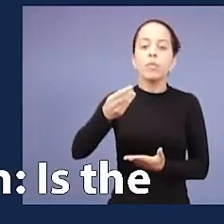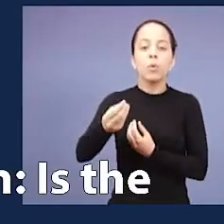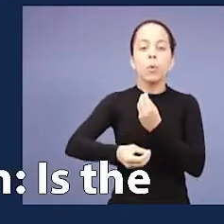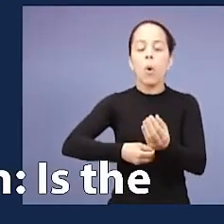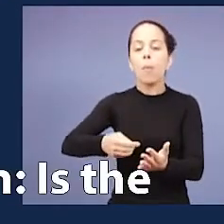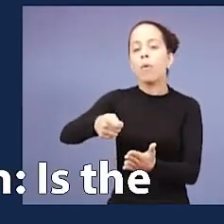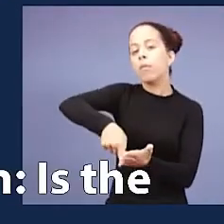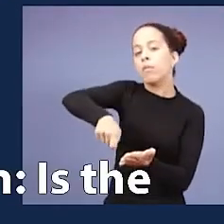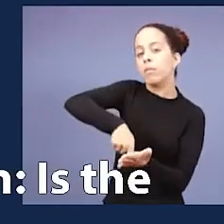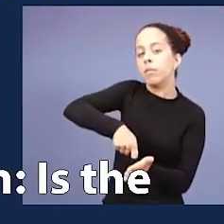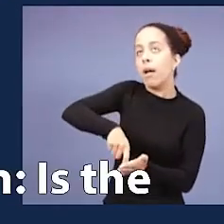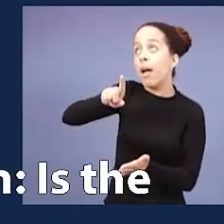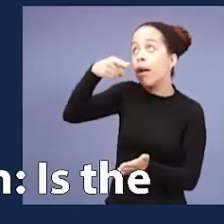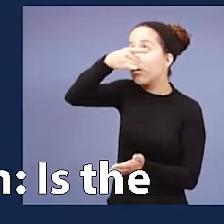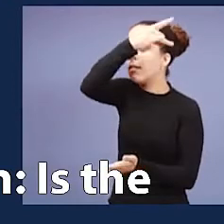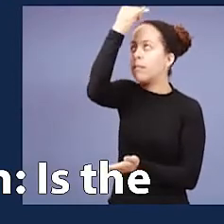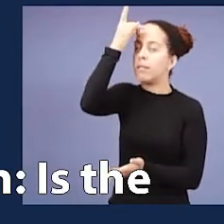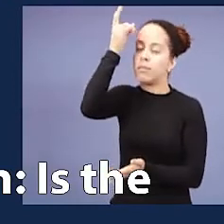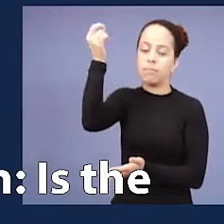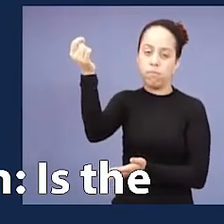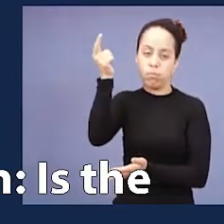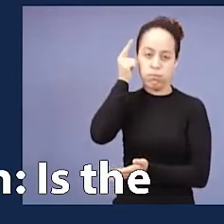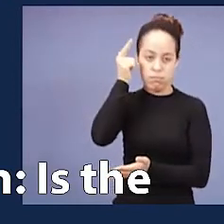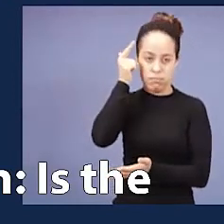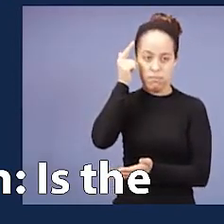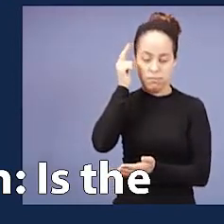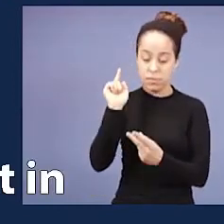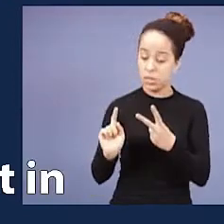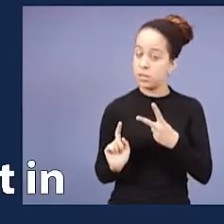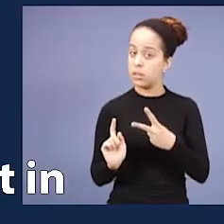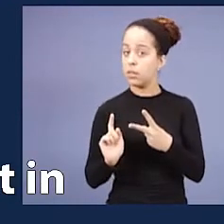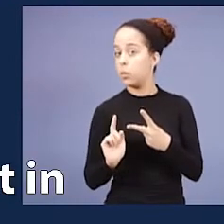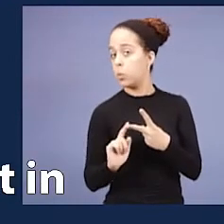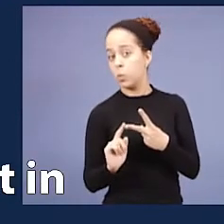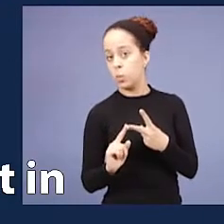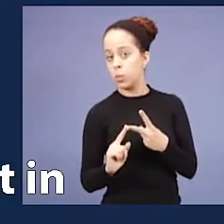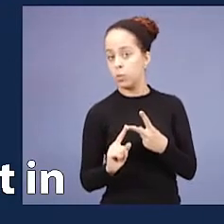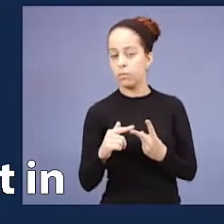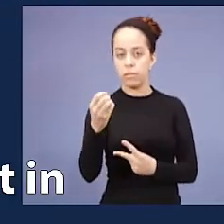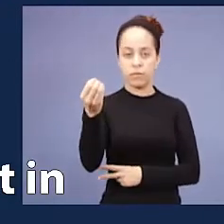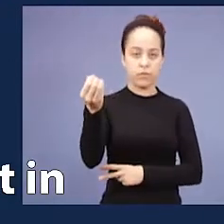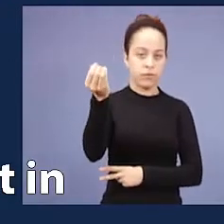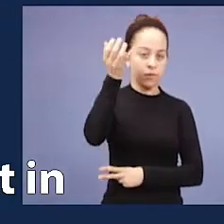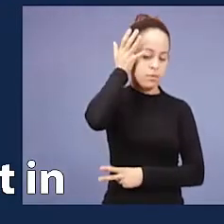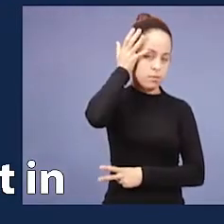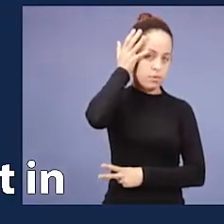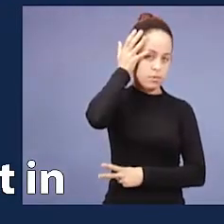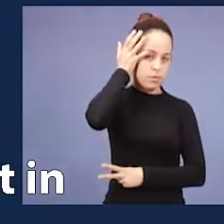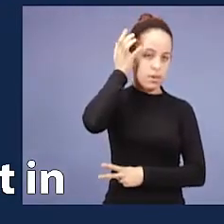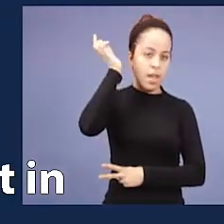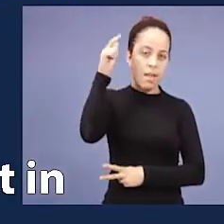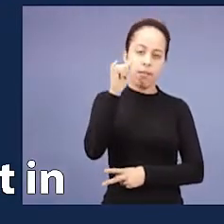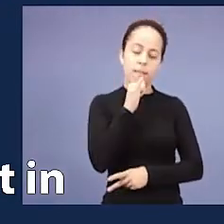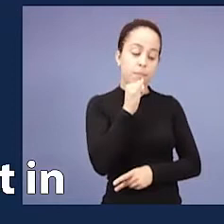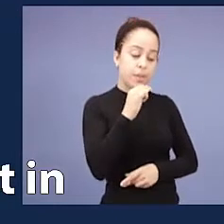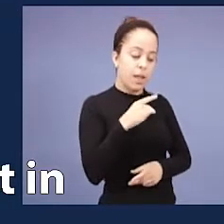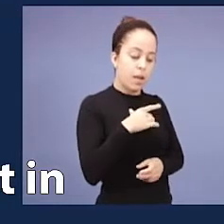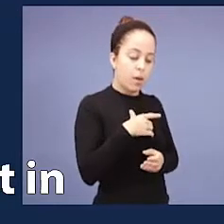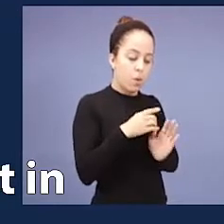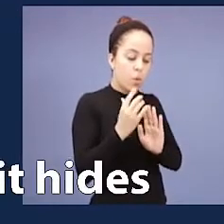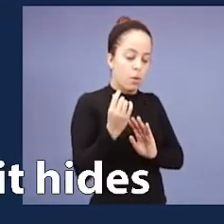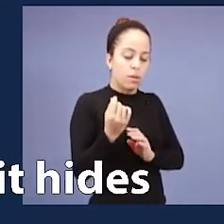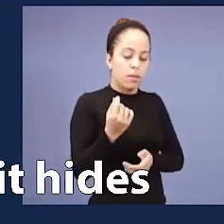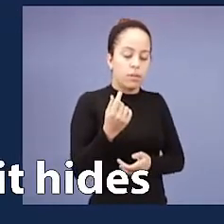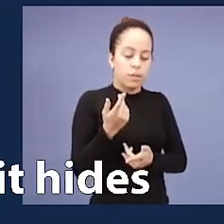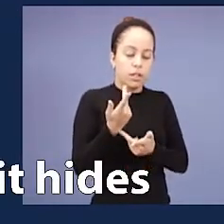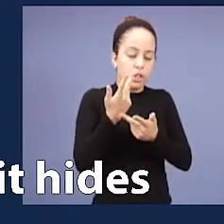segundo câncer que é revelação é a descoberta de um conteúdo histórico